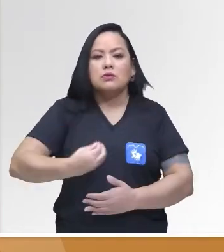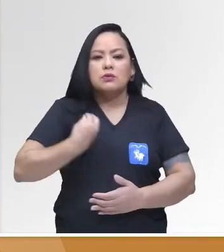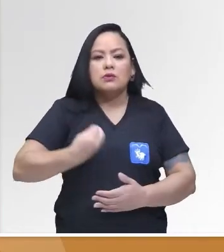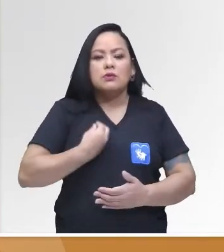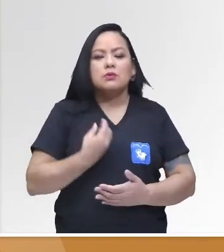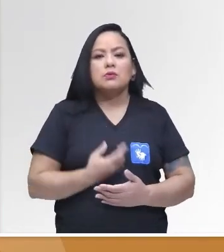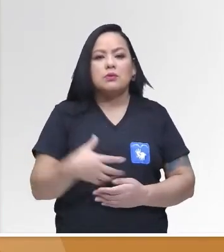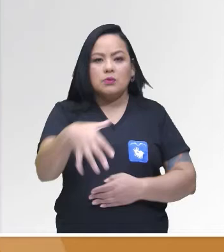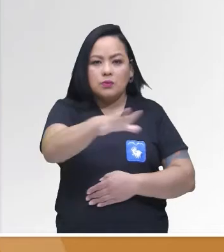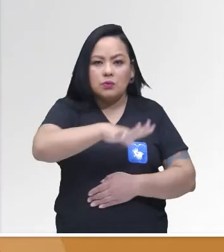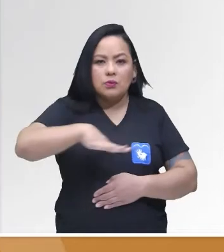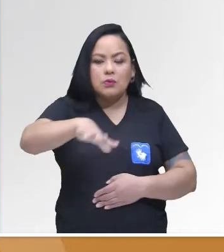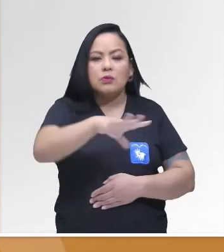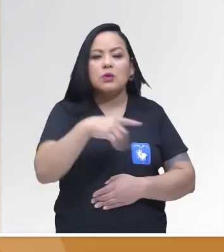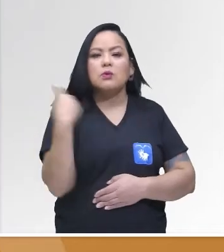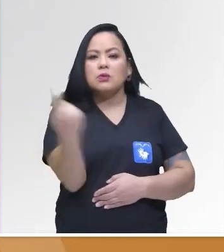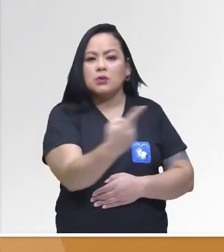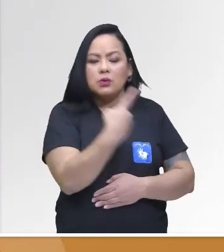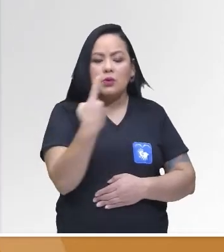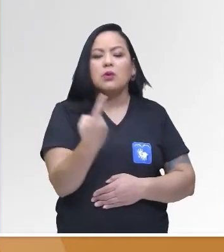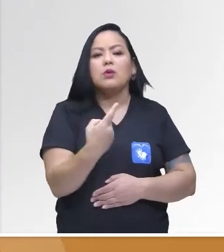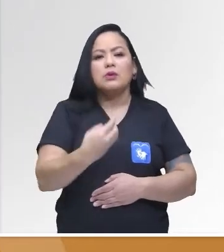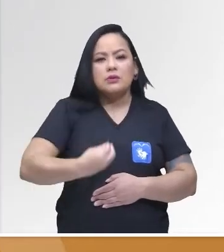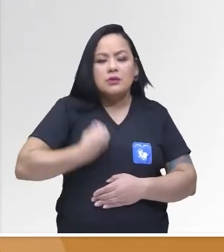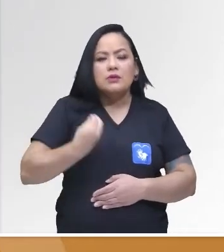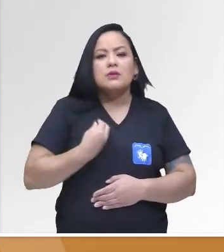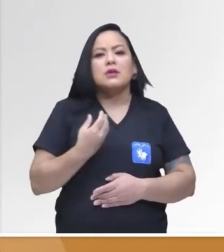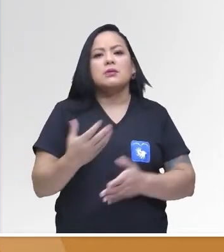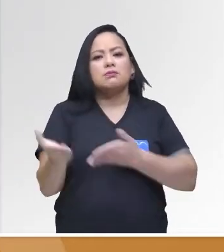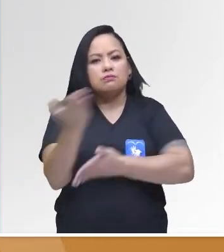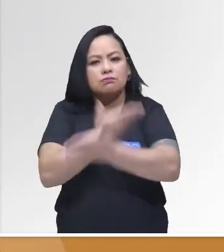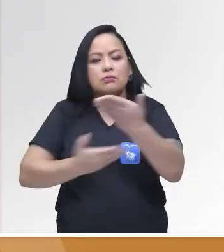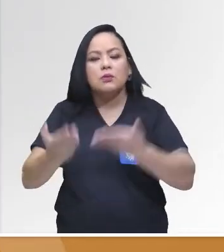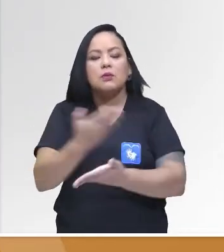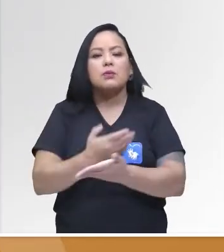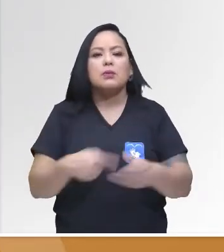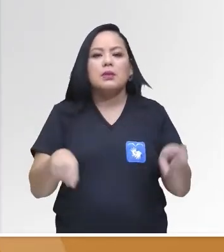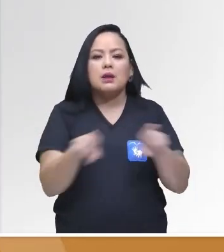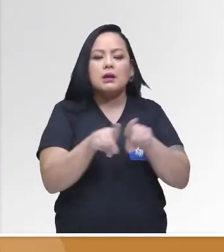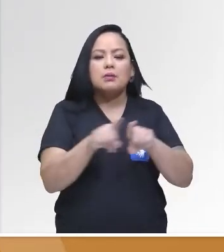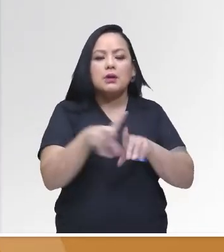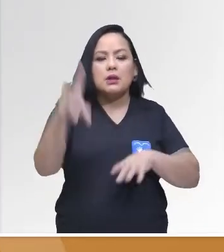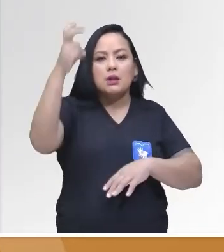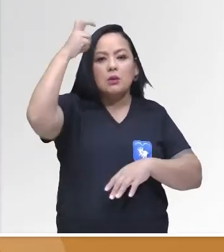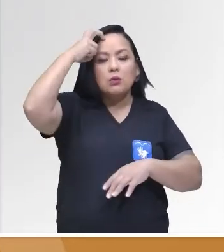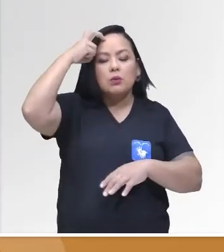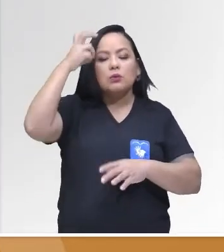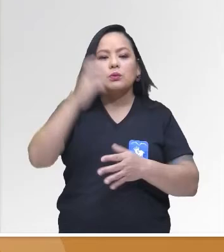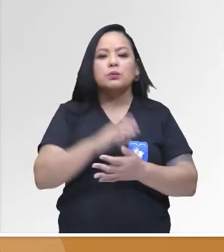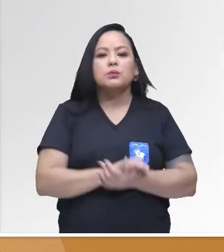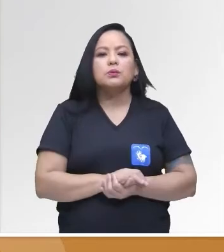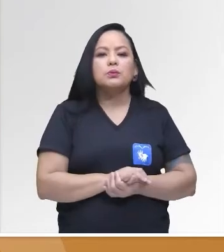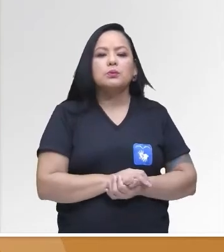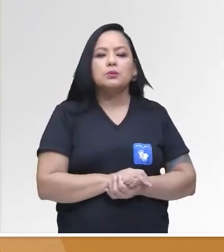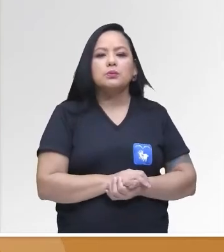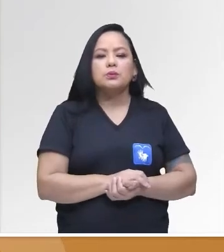pelo meio no qual nós estamos inseridos. E essa cultura, né, esses elementos que